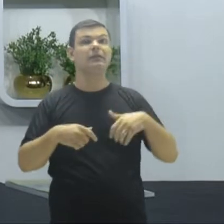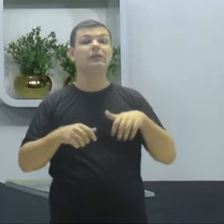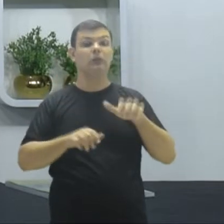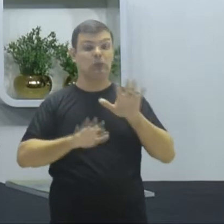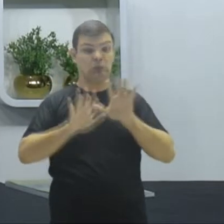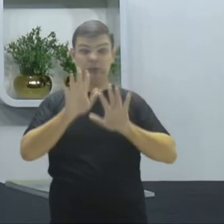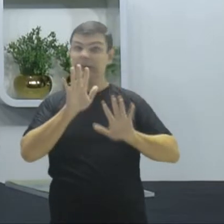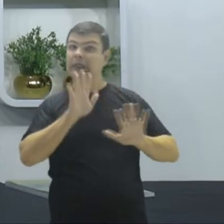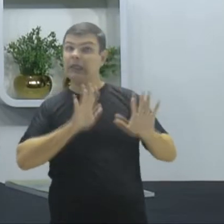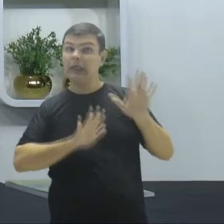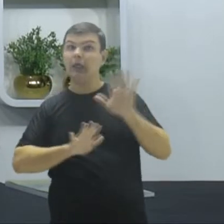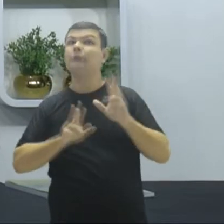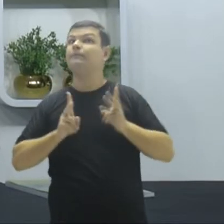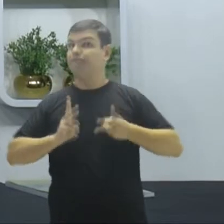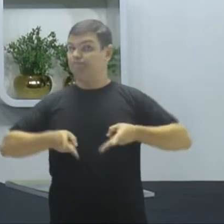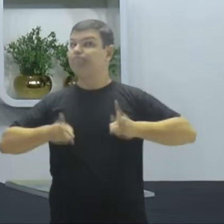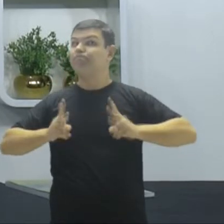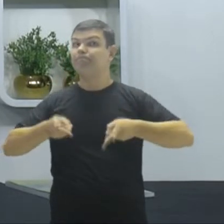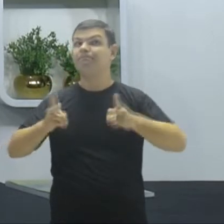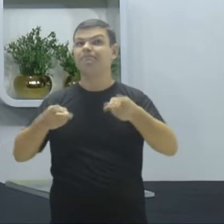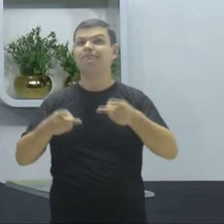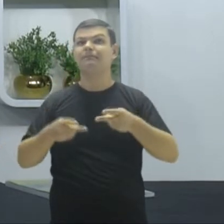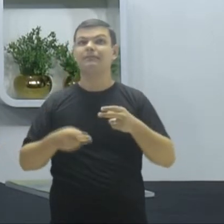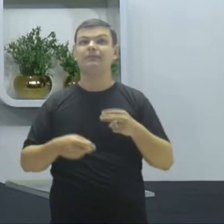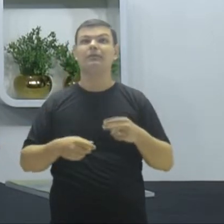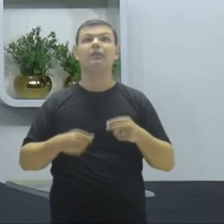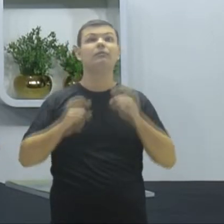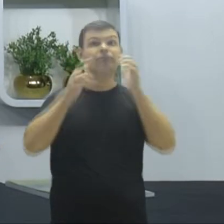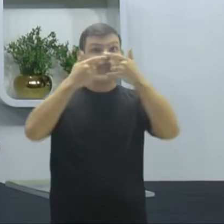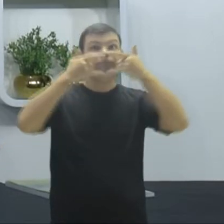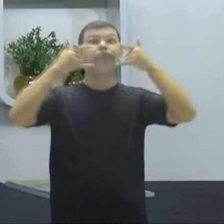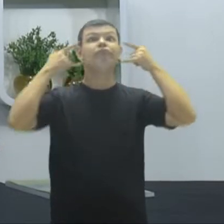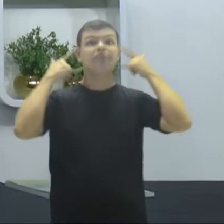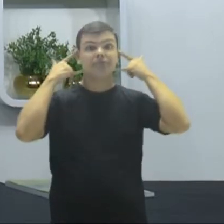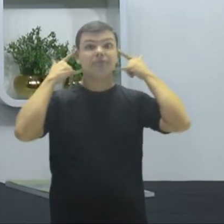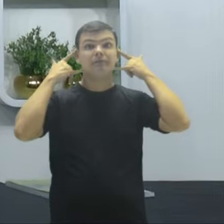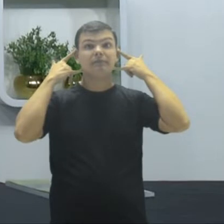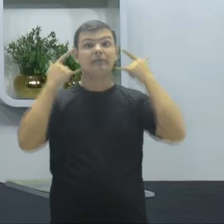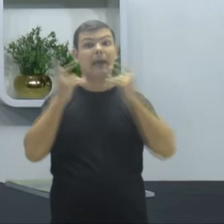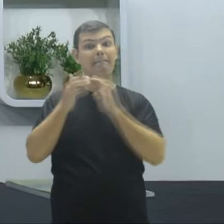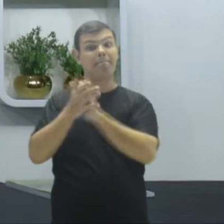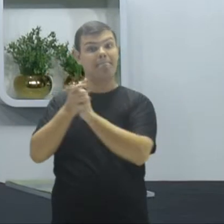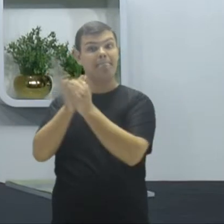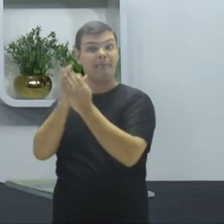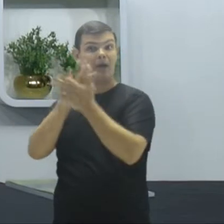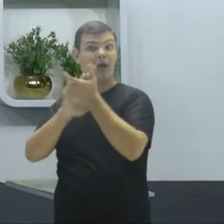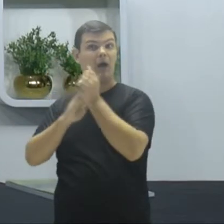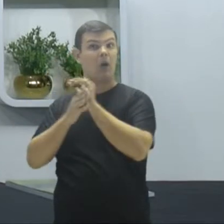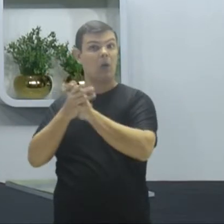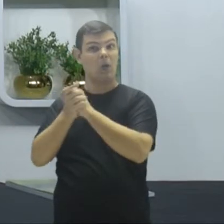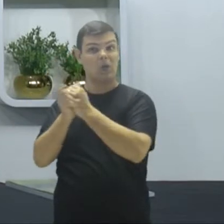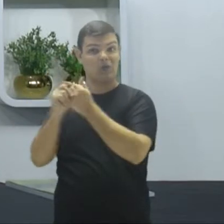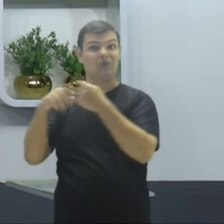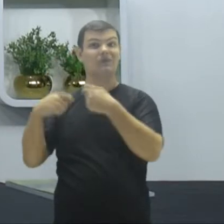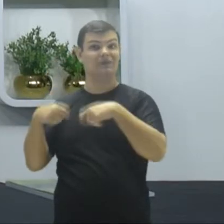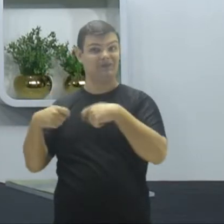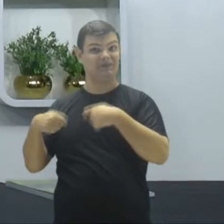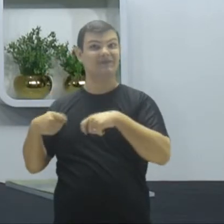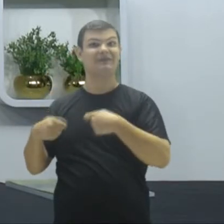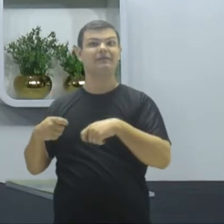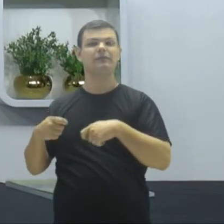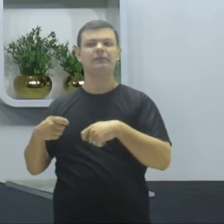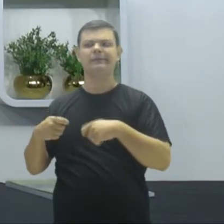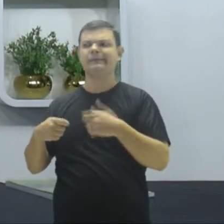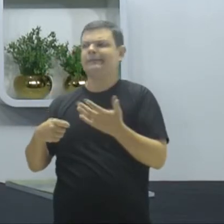cuidados ainda devem permanecer. Uso de máscara, lavar as mãos com água e sabão. Se